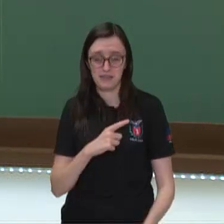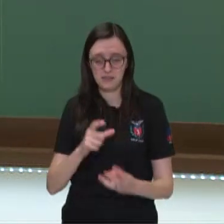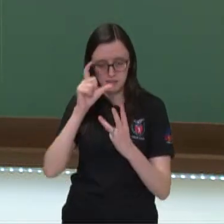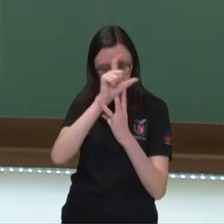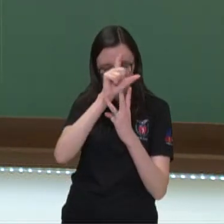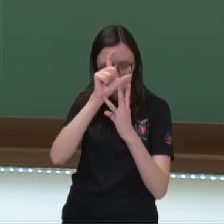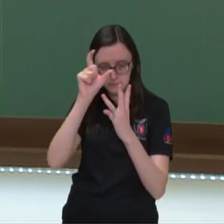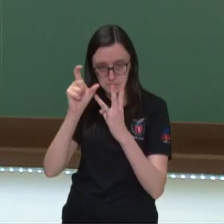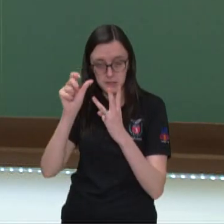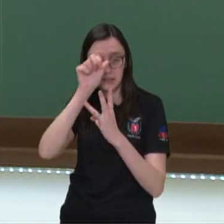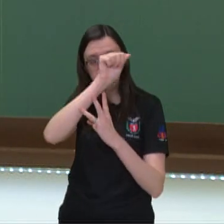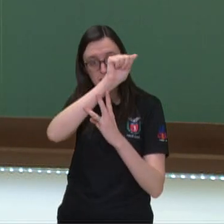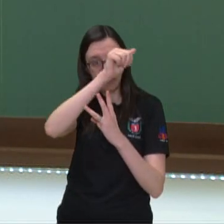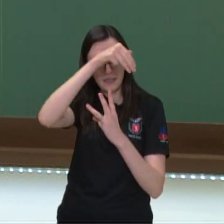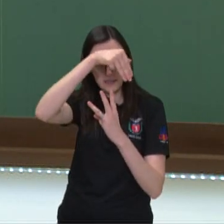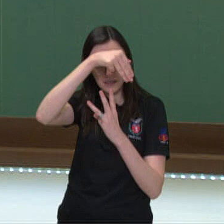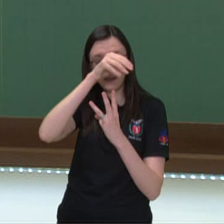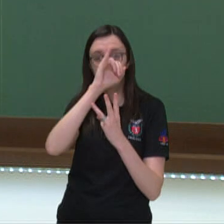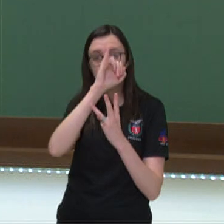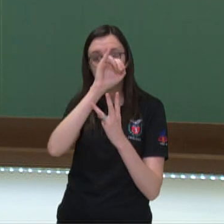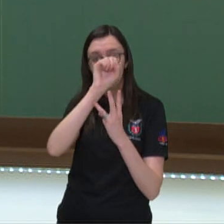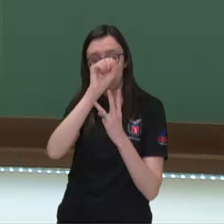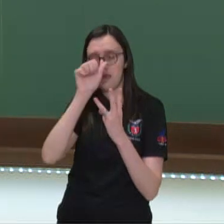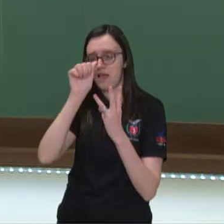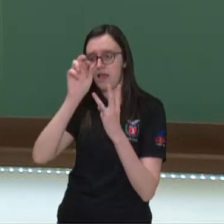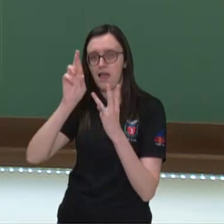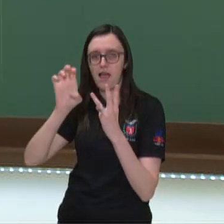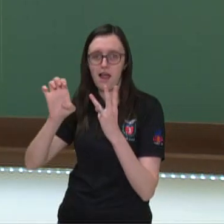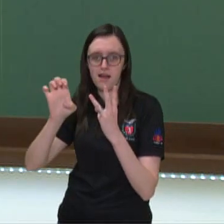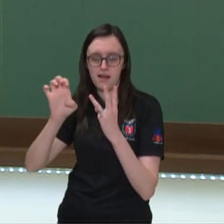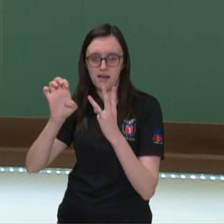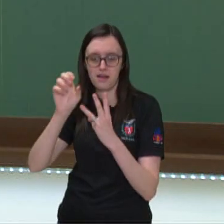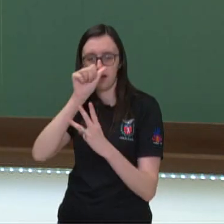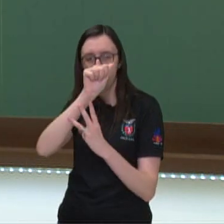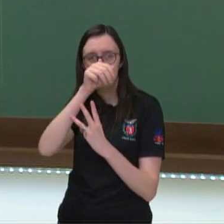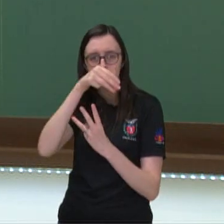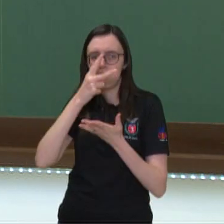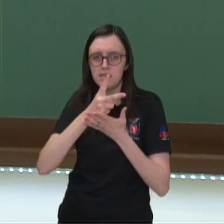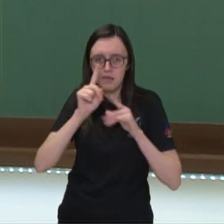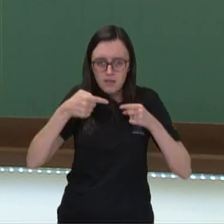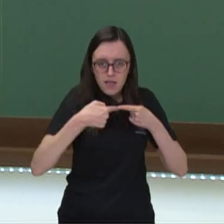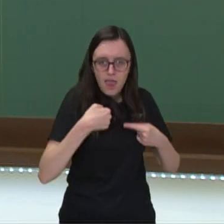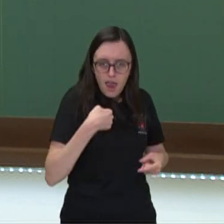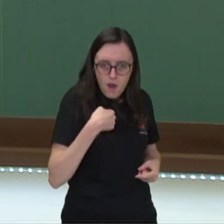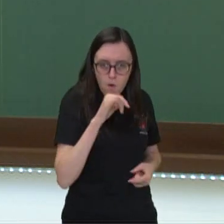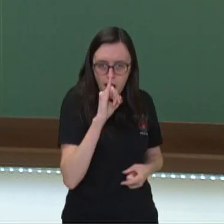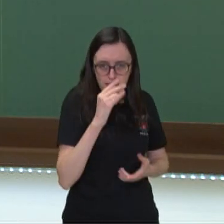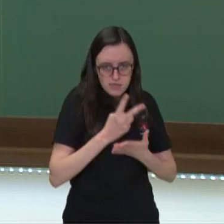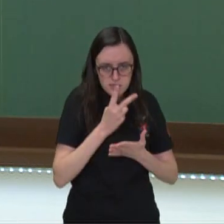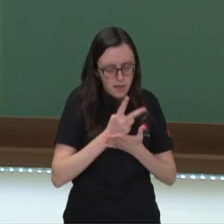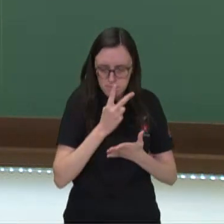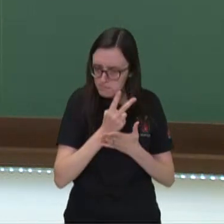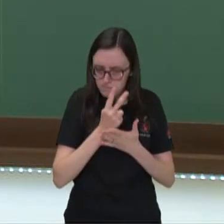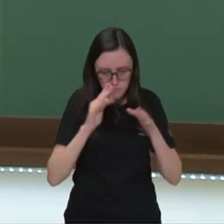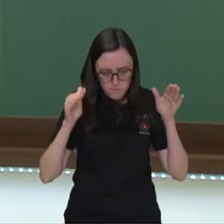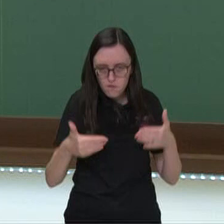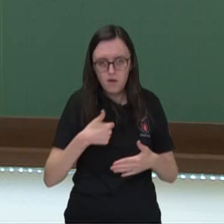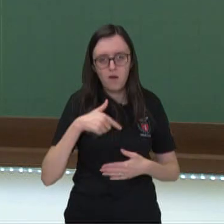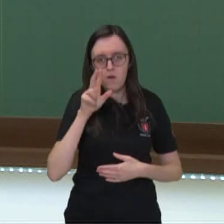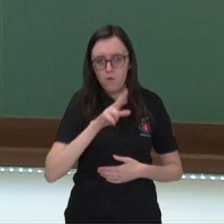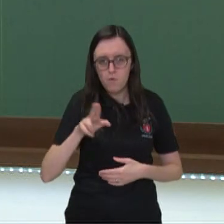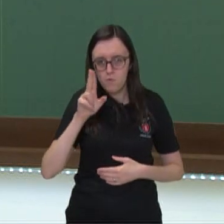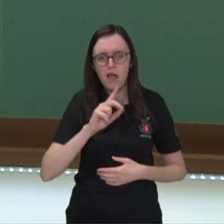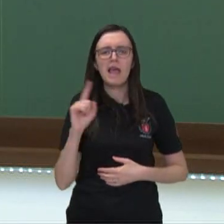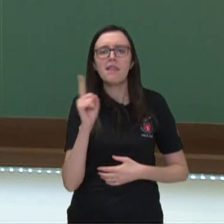palavrinhas: am, is e are. Am, sempre com I, eu, I am